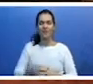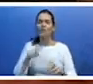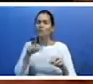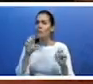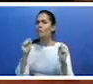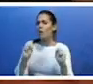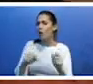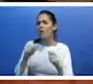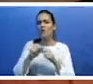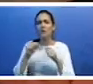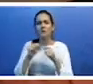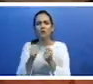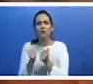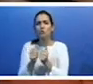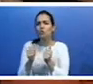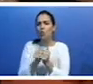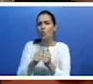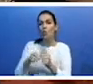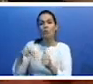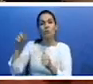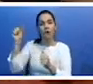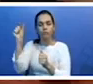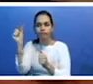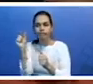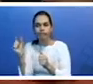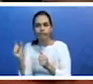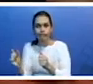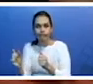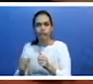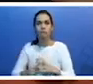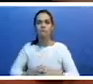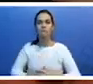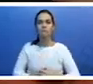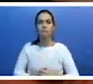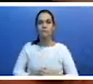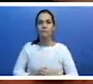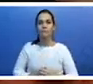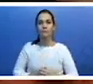com calma lá, vai olhando na cruzadinha.